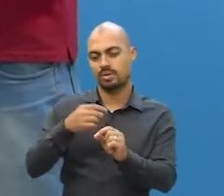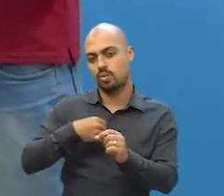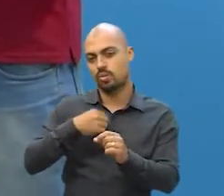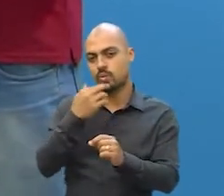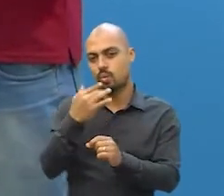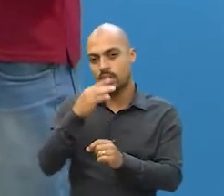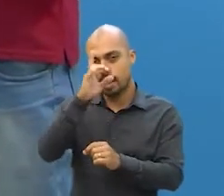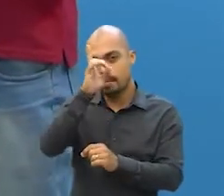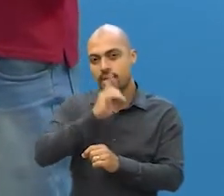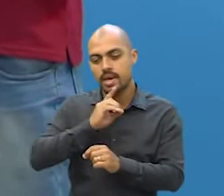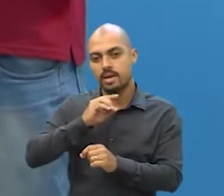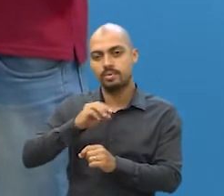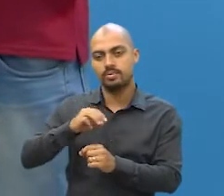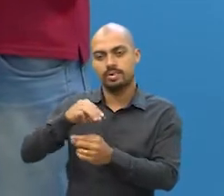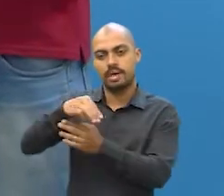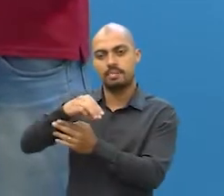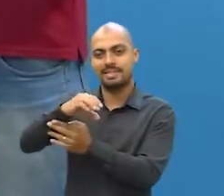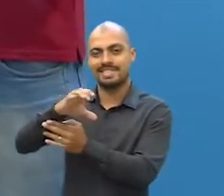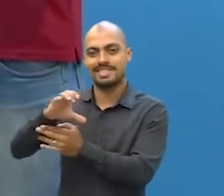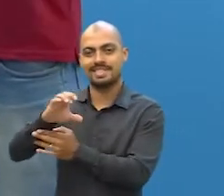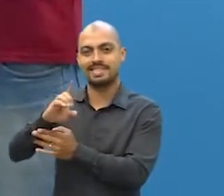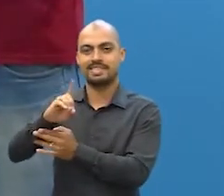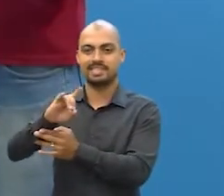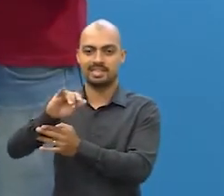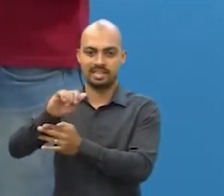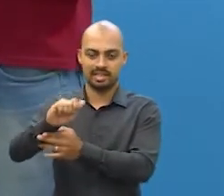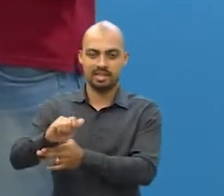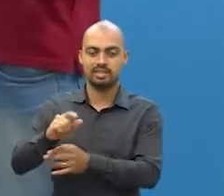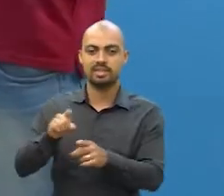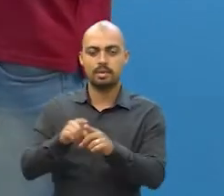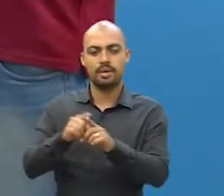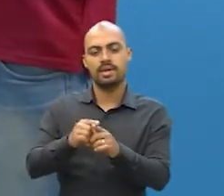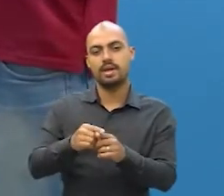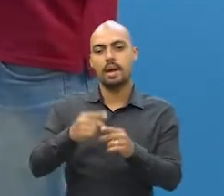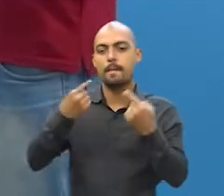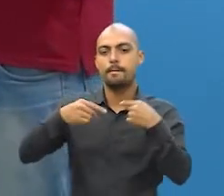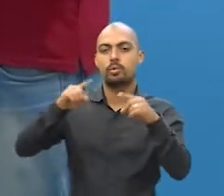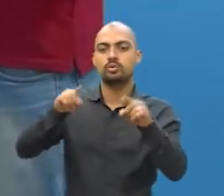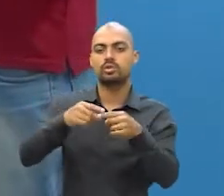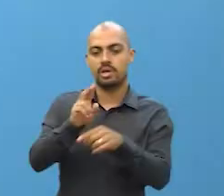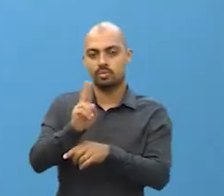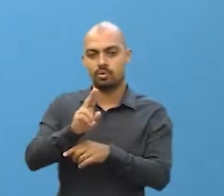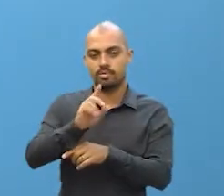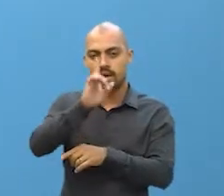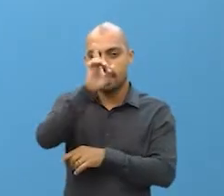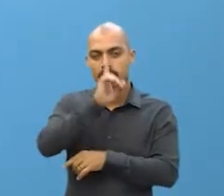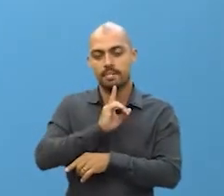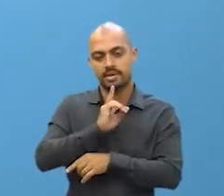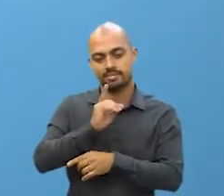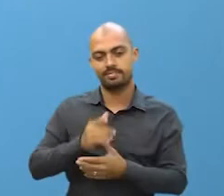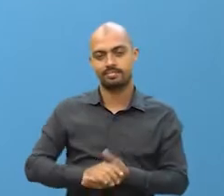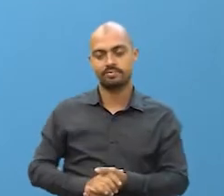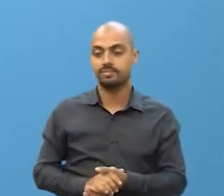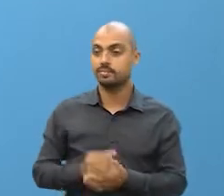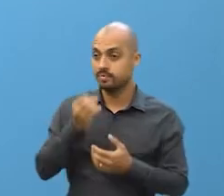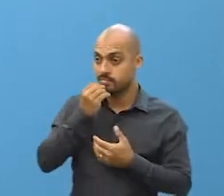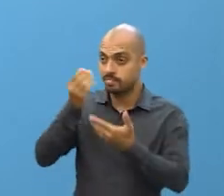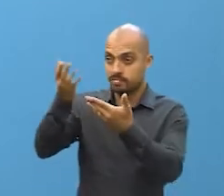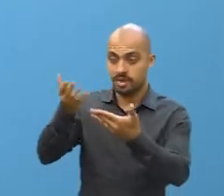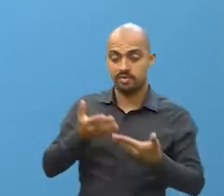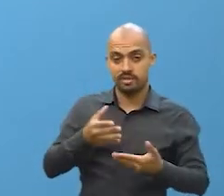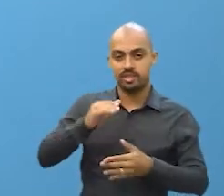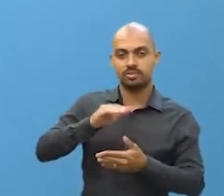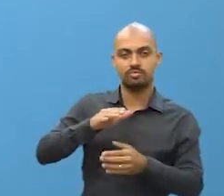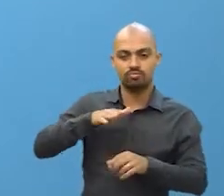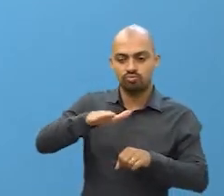Amarelo, do Emicida, e também pela música Amarelo. Eu gostaria já de dar as boas-vindas a você, DJ Du. Muito obrigado